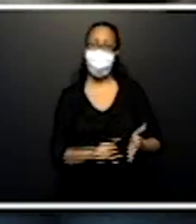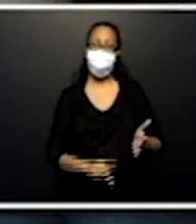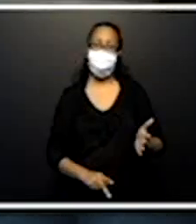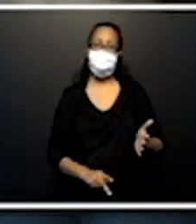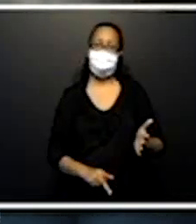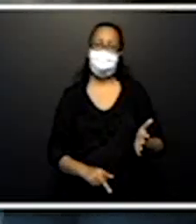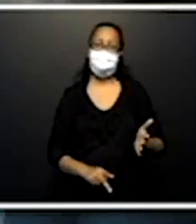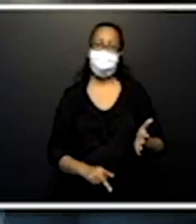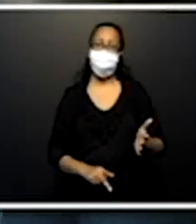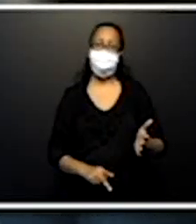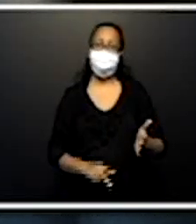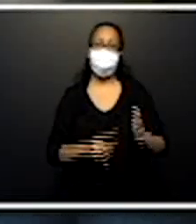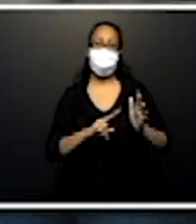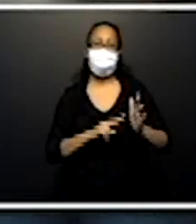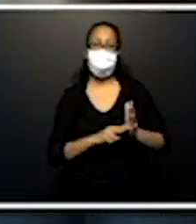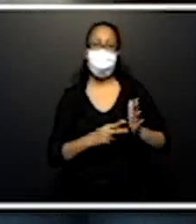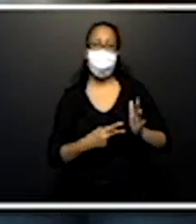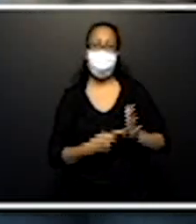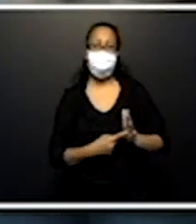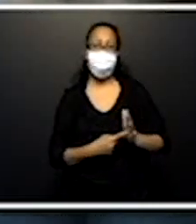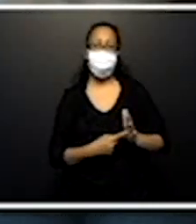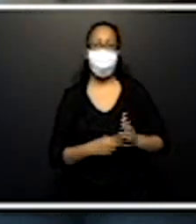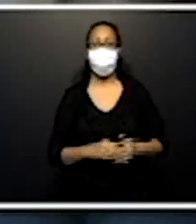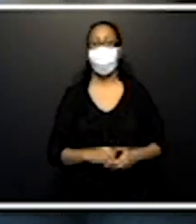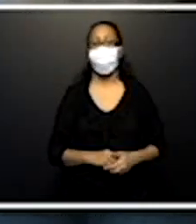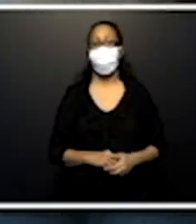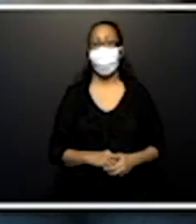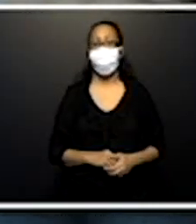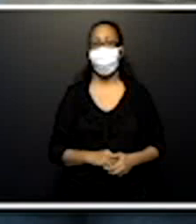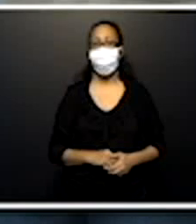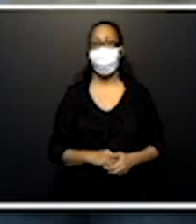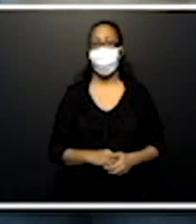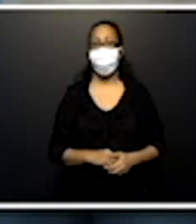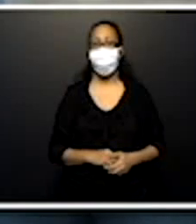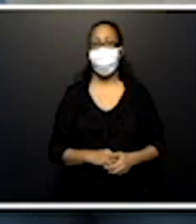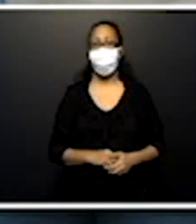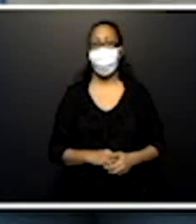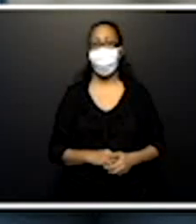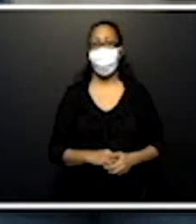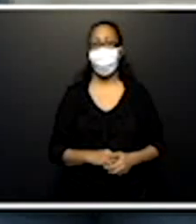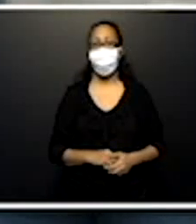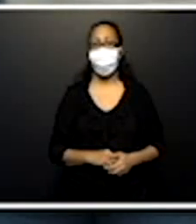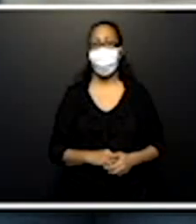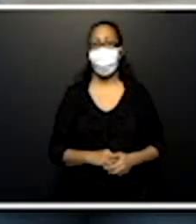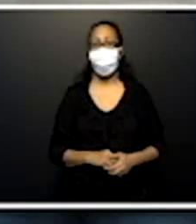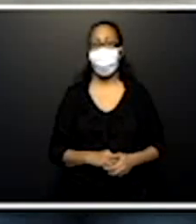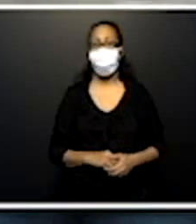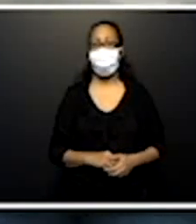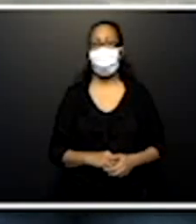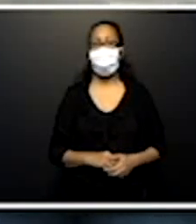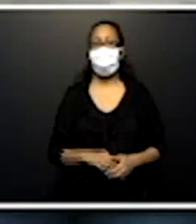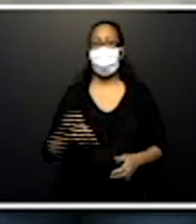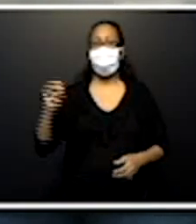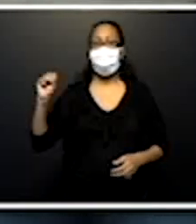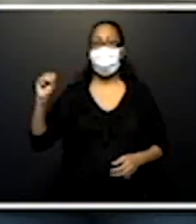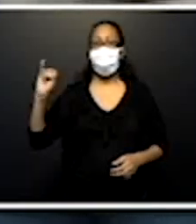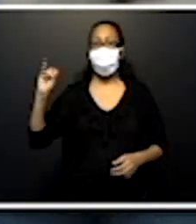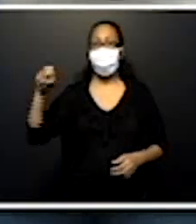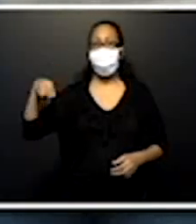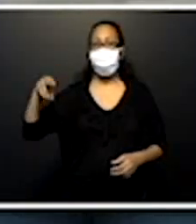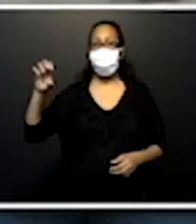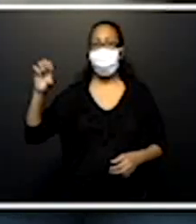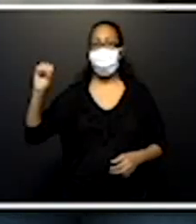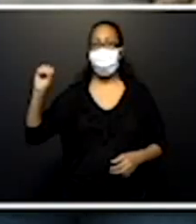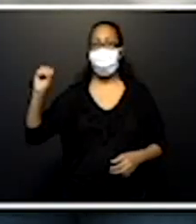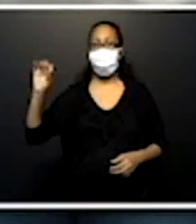de significação que nos trouxe isso, tá? E a sinestesia, que é justamente aquela figura de linguagem